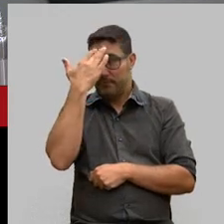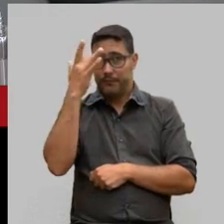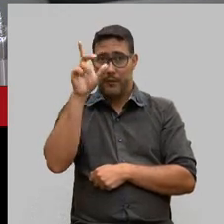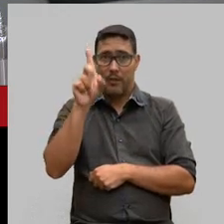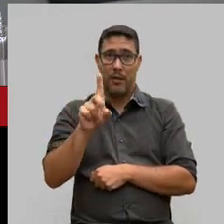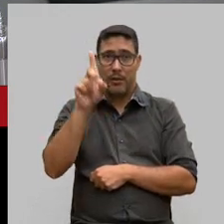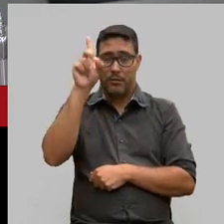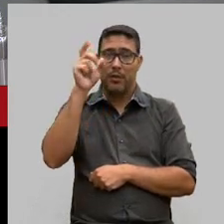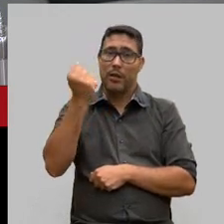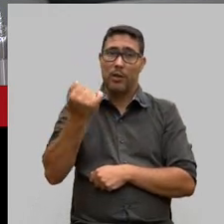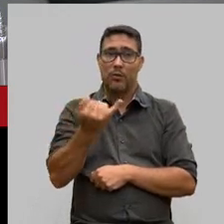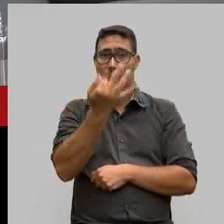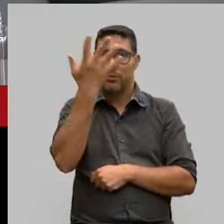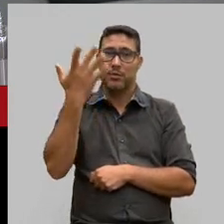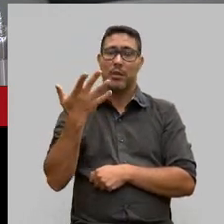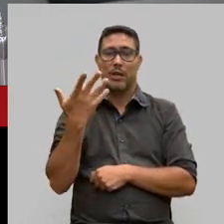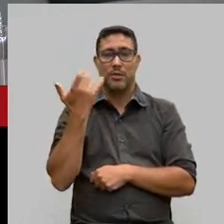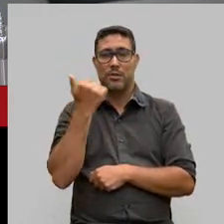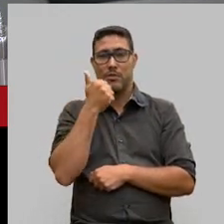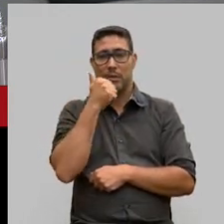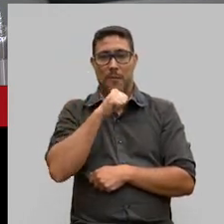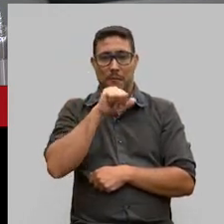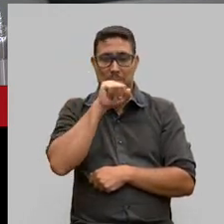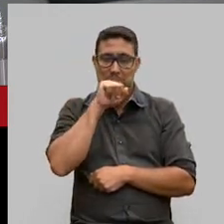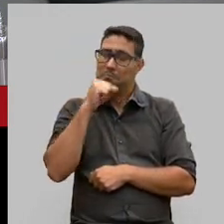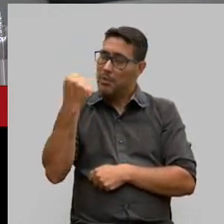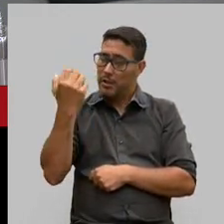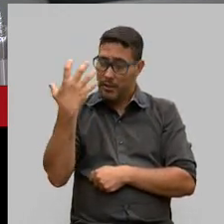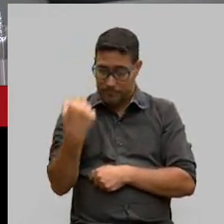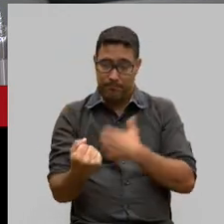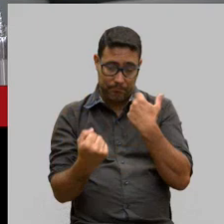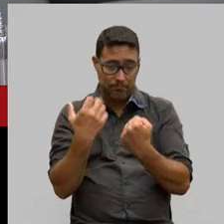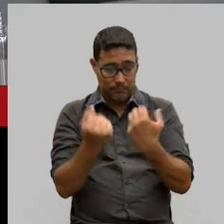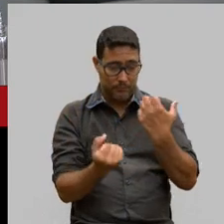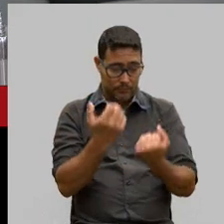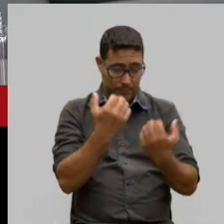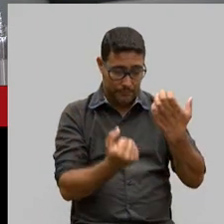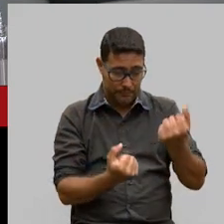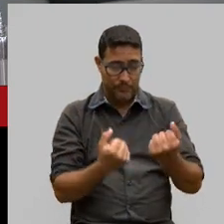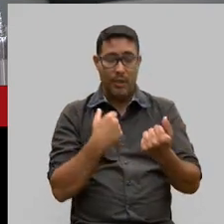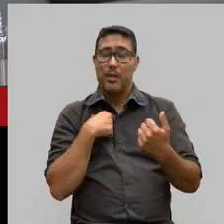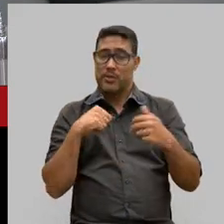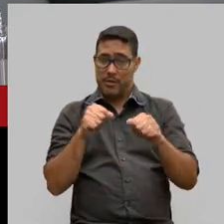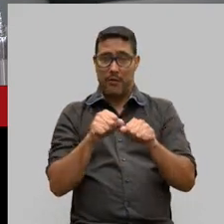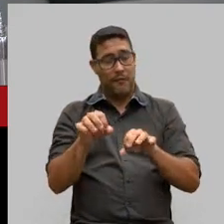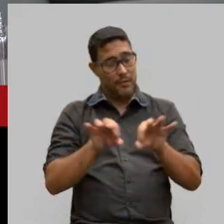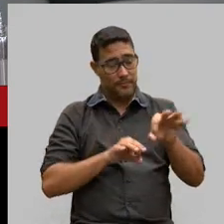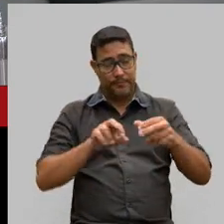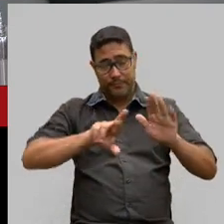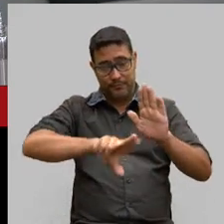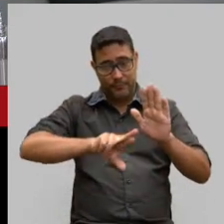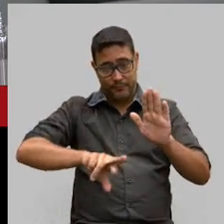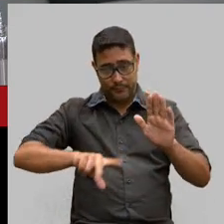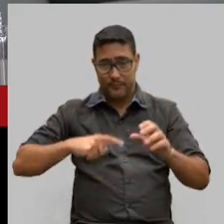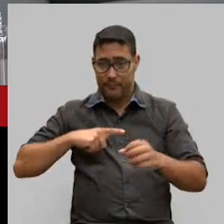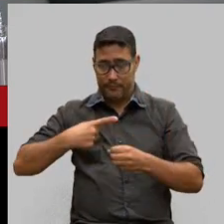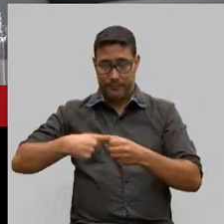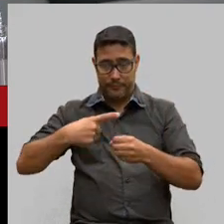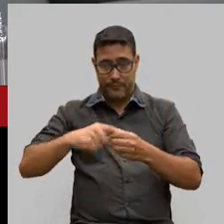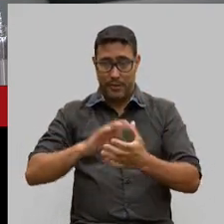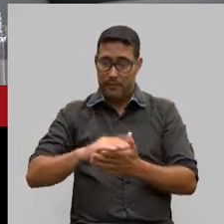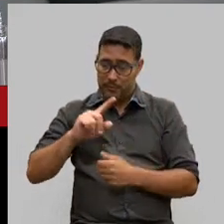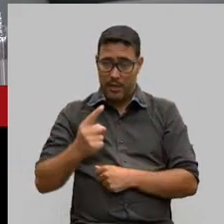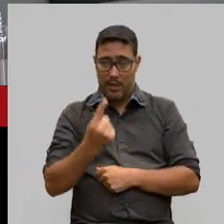número de mães que abraçaram a causa aumentou muito e a gente tem feito a diferença na nossa cidade e a primeira audiência que eu